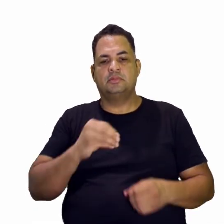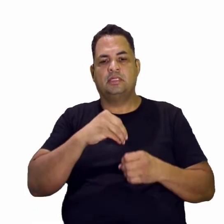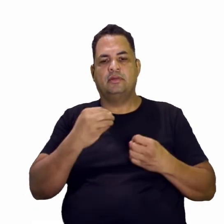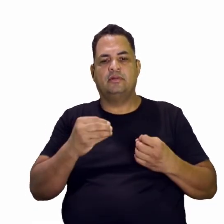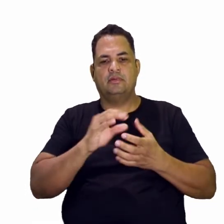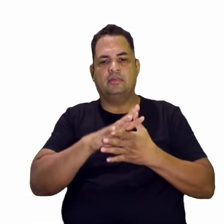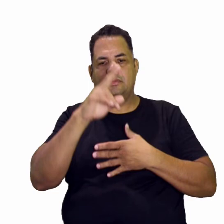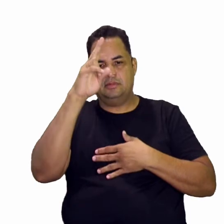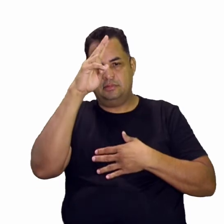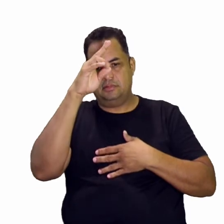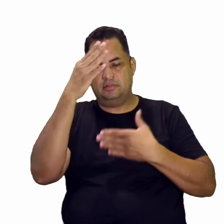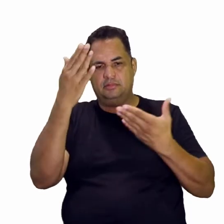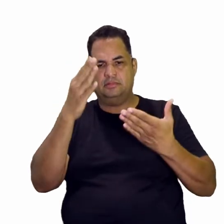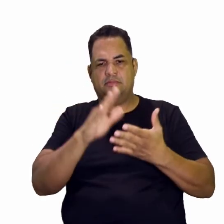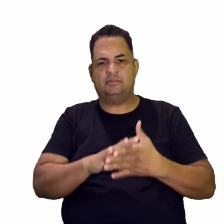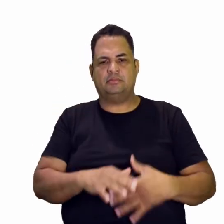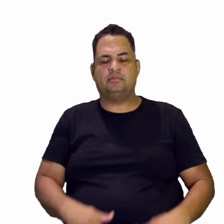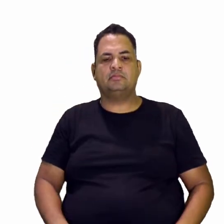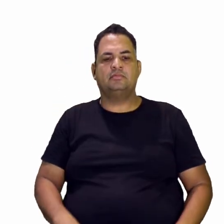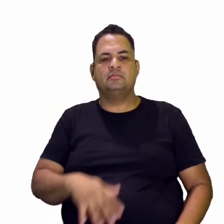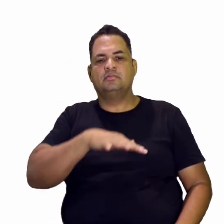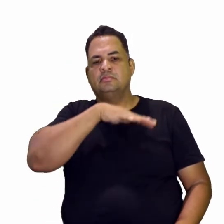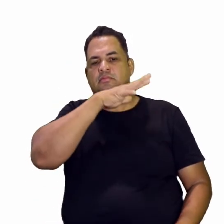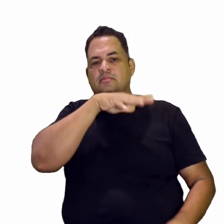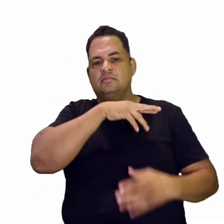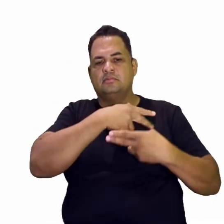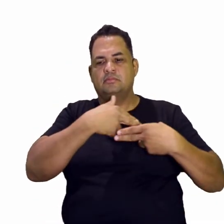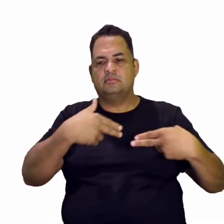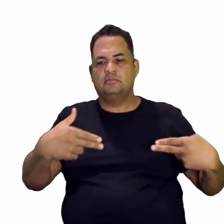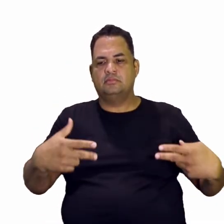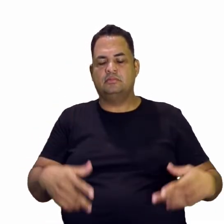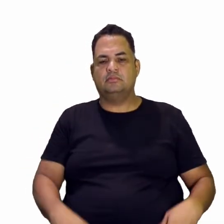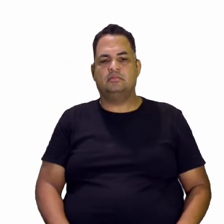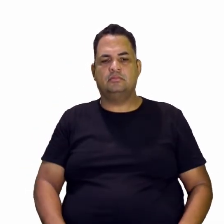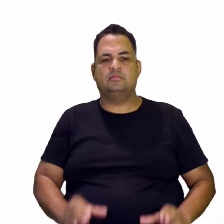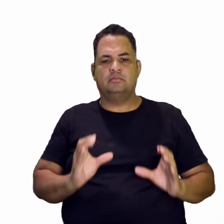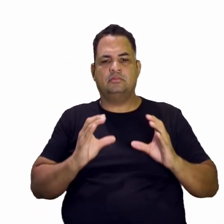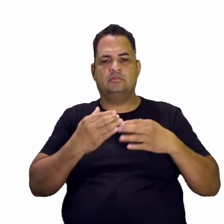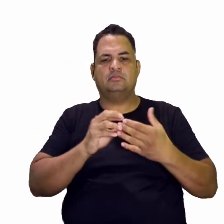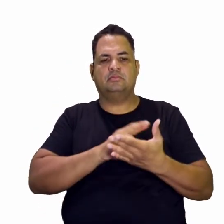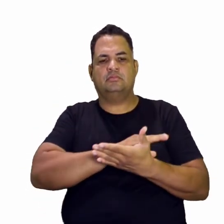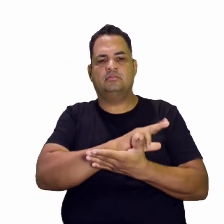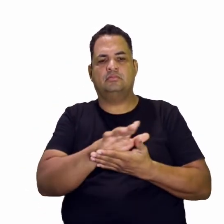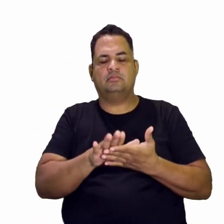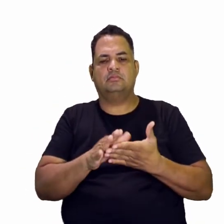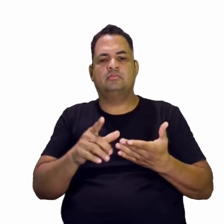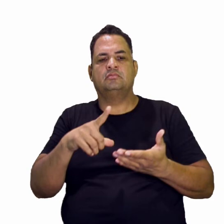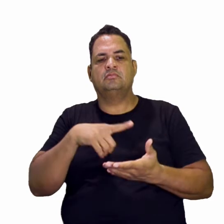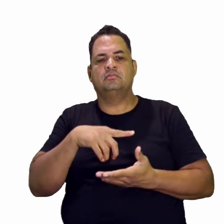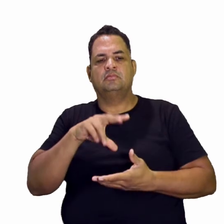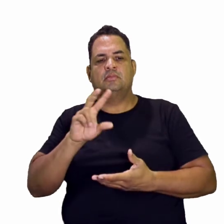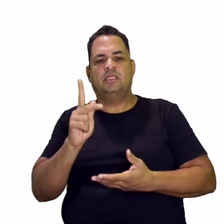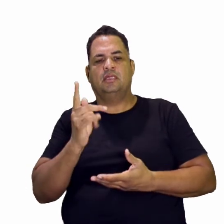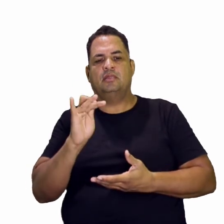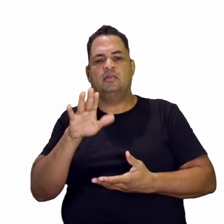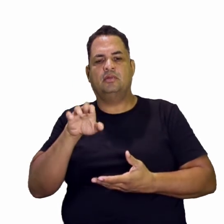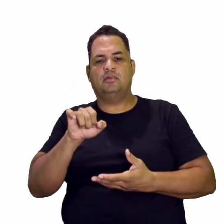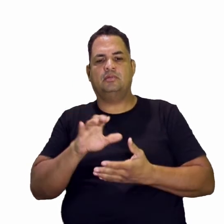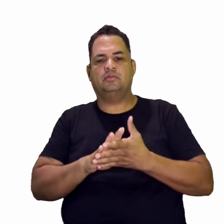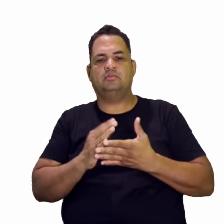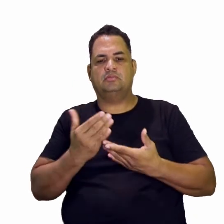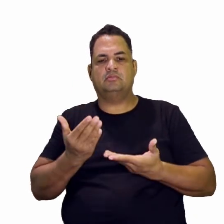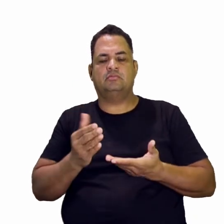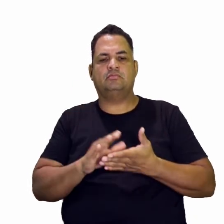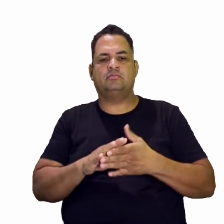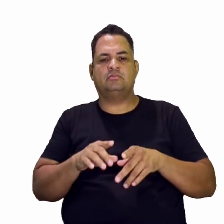tem um número maior de animais e de diversidade. É um grupo diversificado, sim. Heterogêneo, sim,